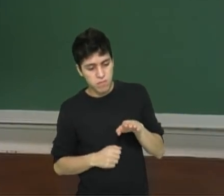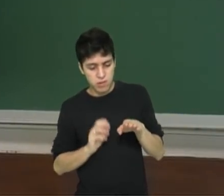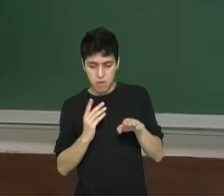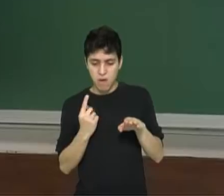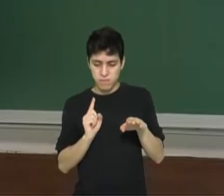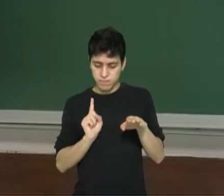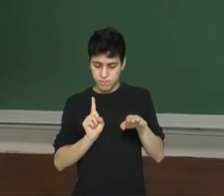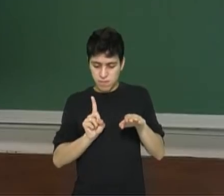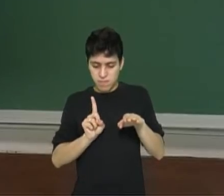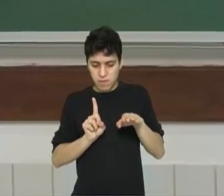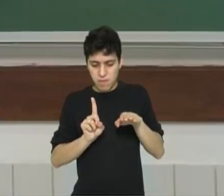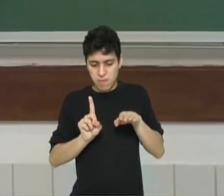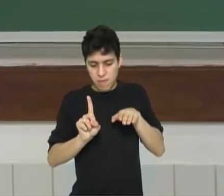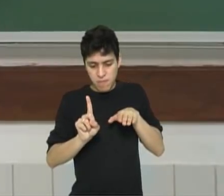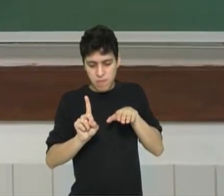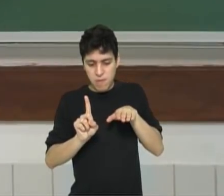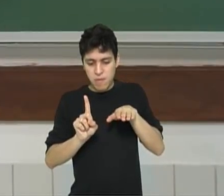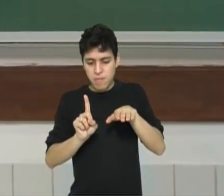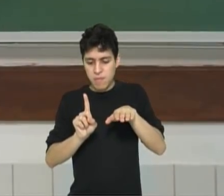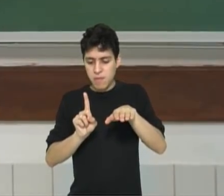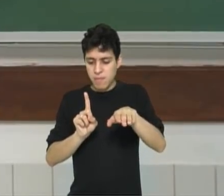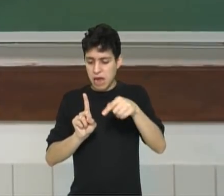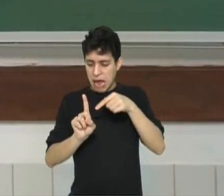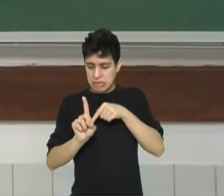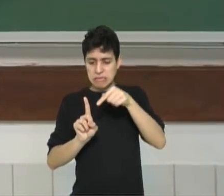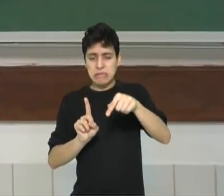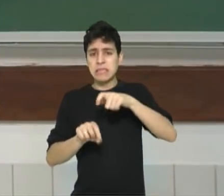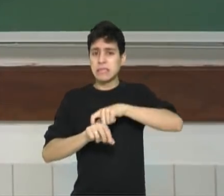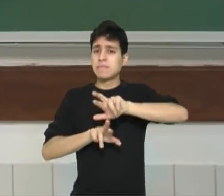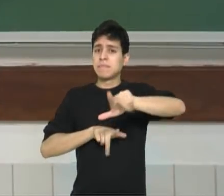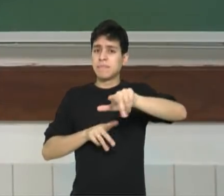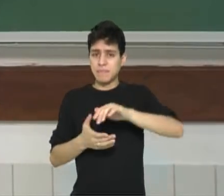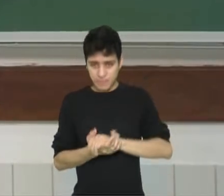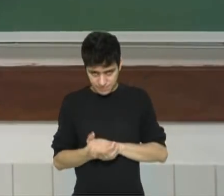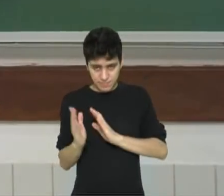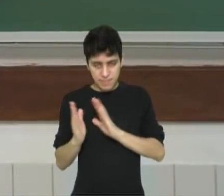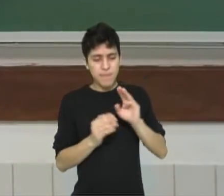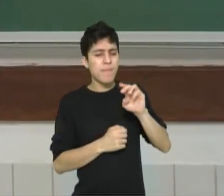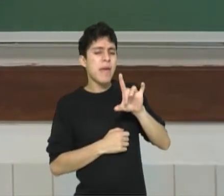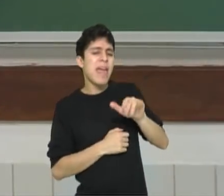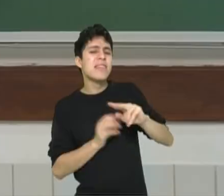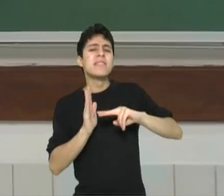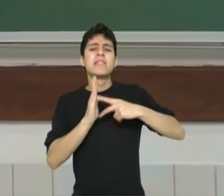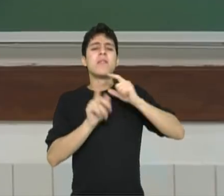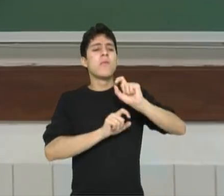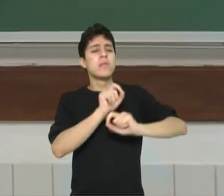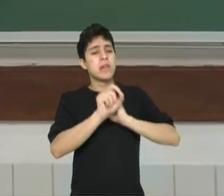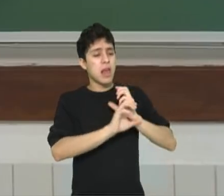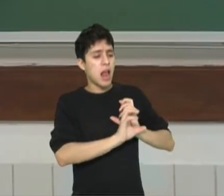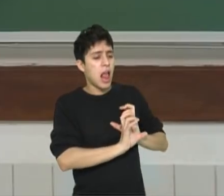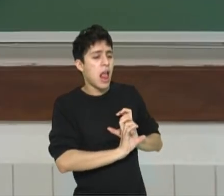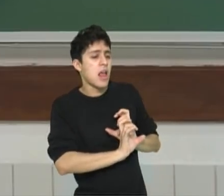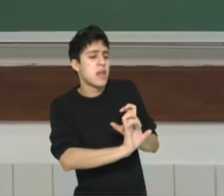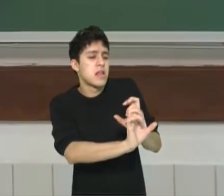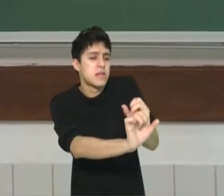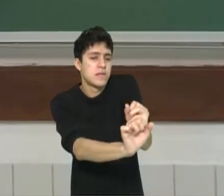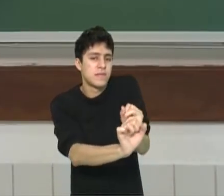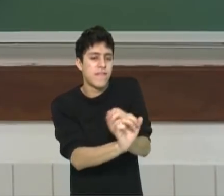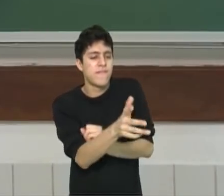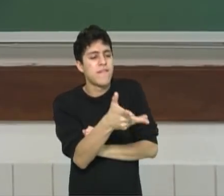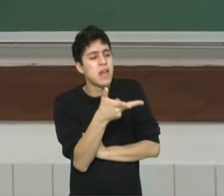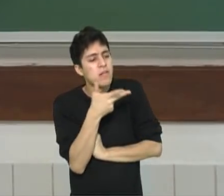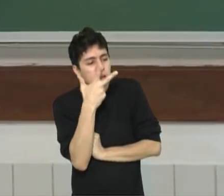Mas 35 km por hora é sua velocidade média, ou seja, uma estimativa entre as várias velocidades que ele